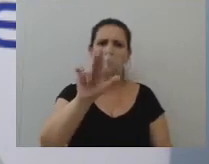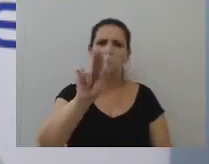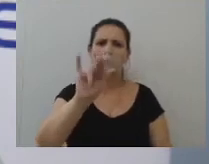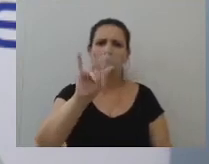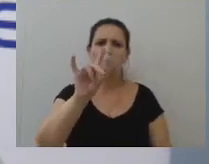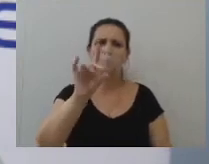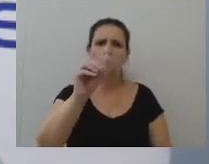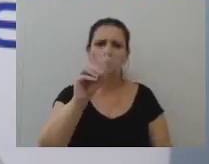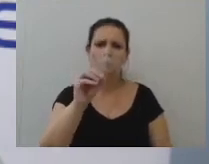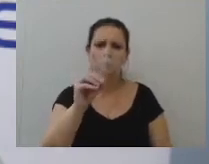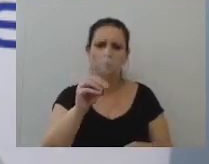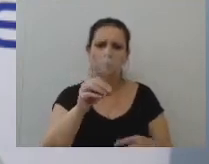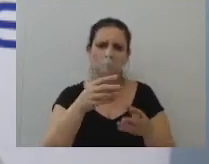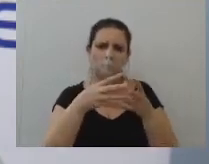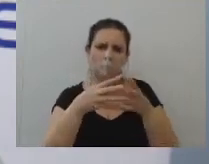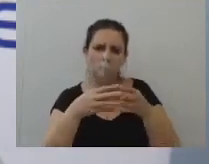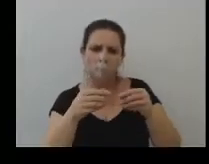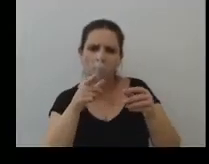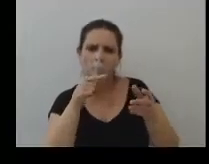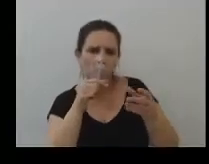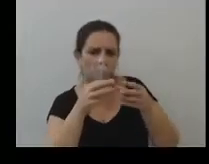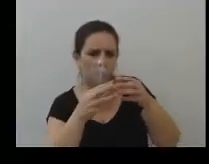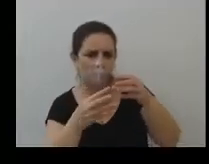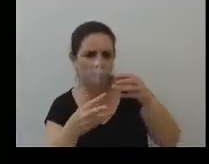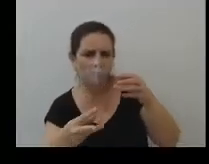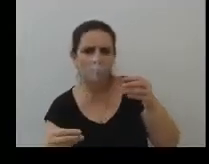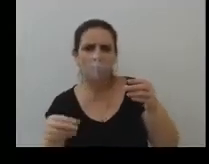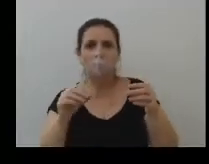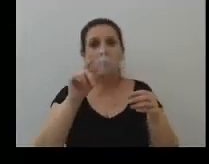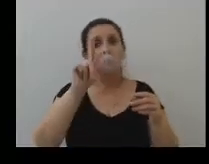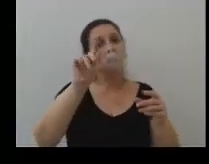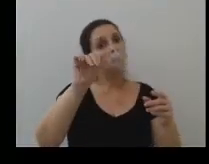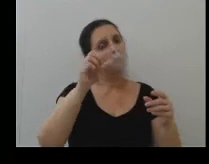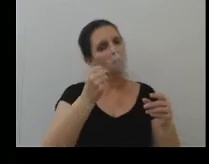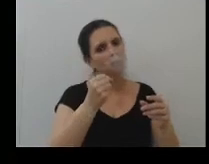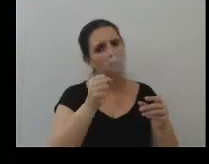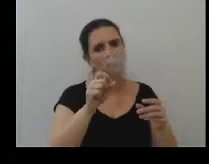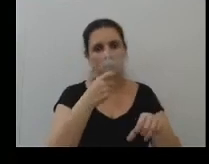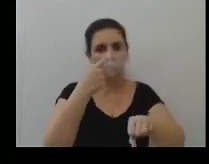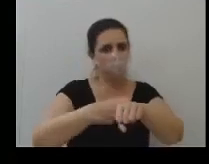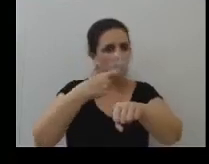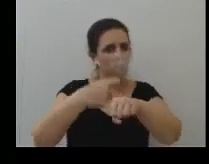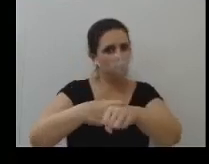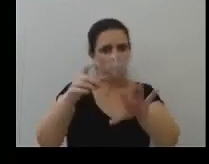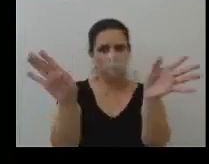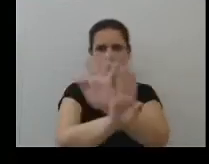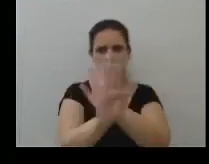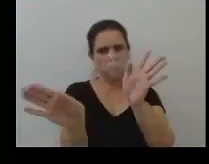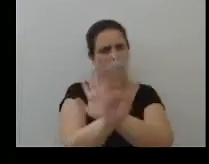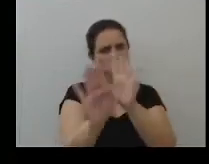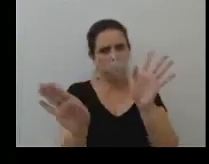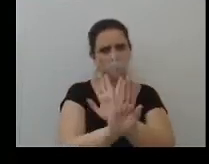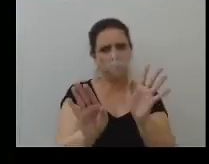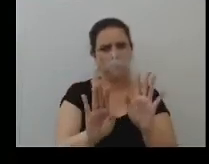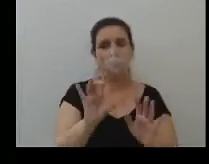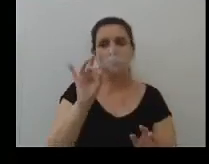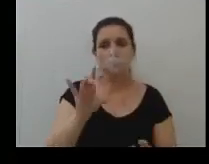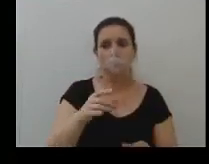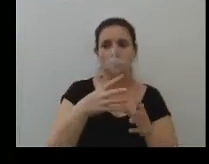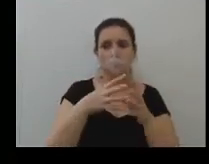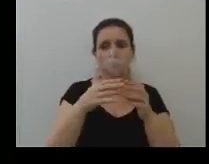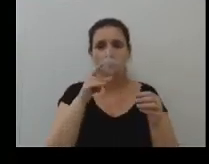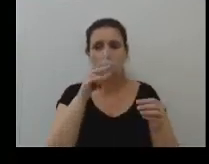líquidos e em gases, tá certo? Não ocorre convecção nos sólidos, apenas em líquidos e em